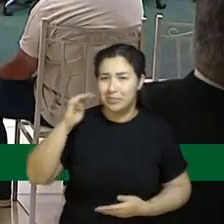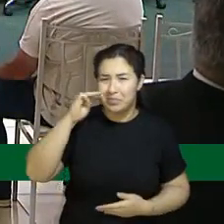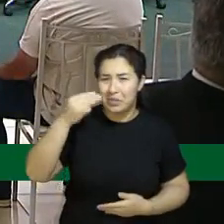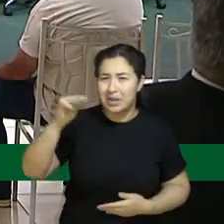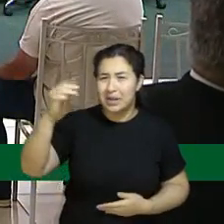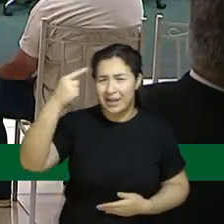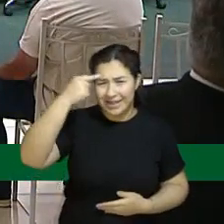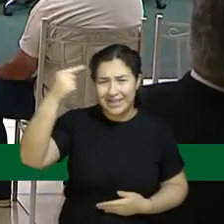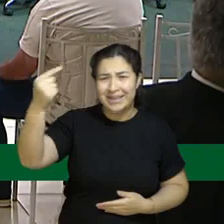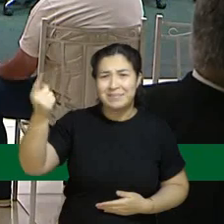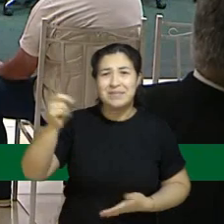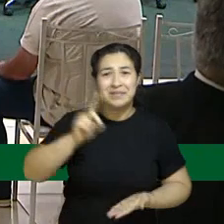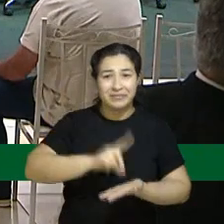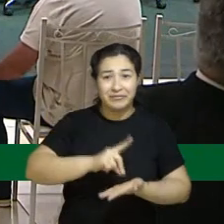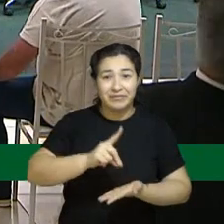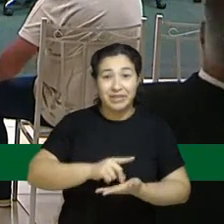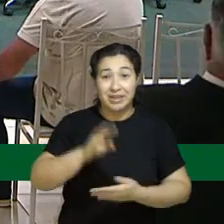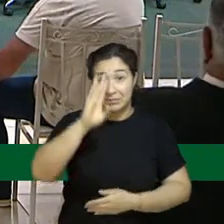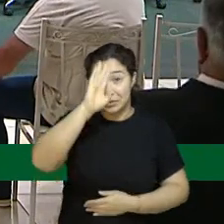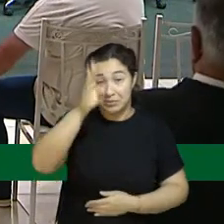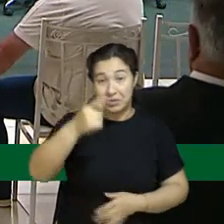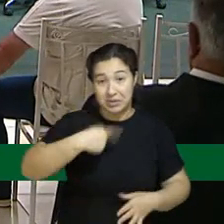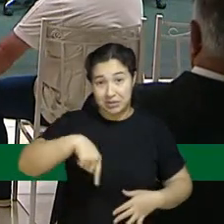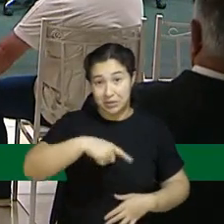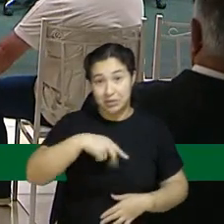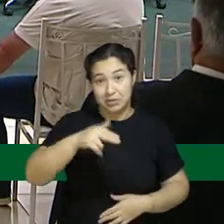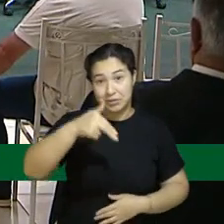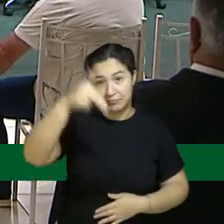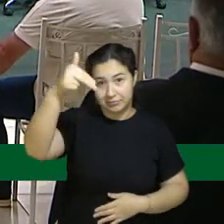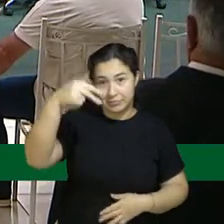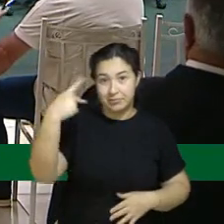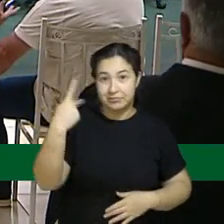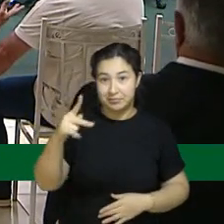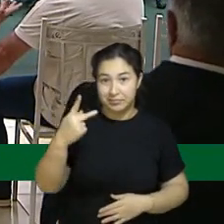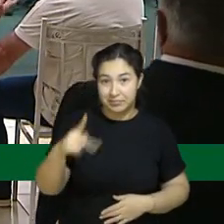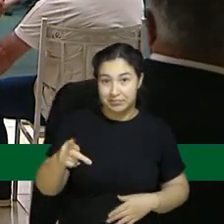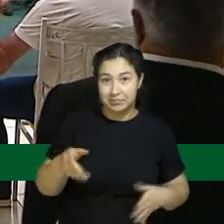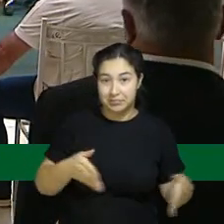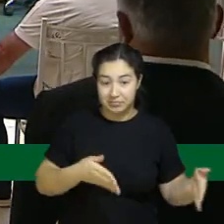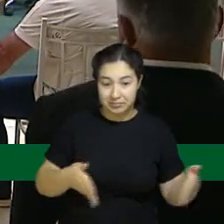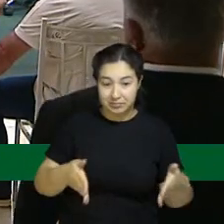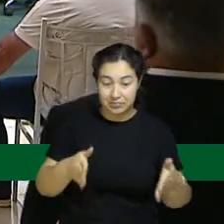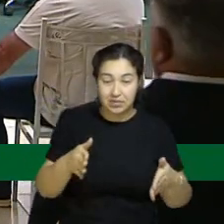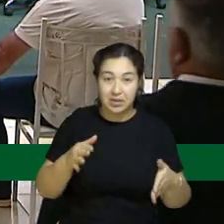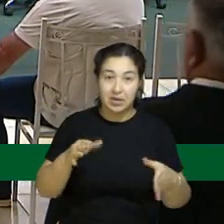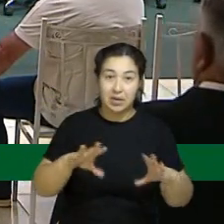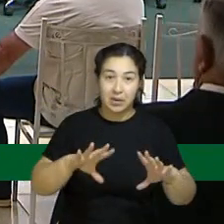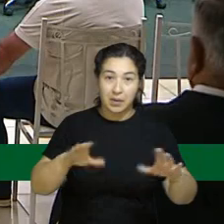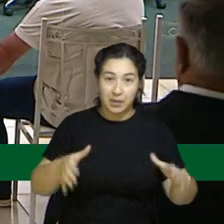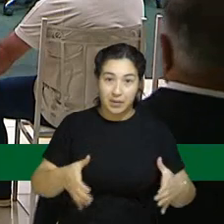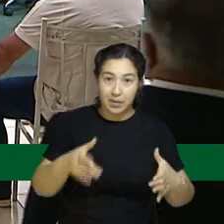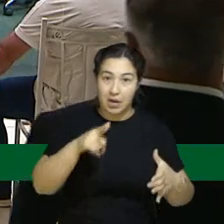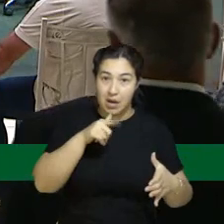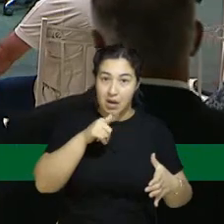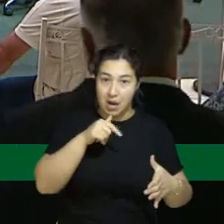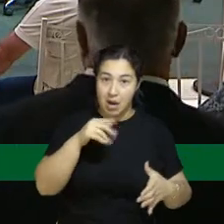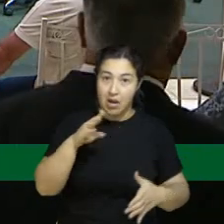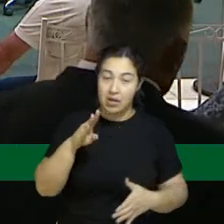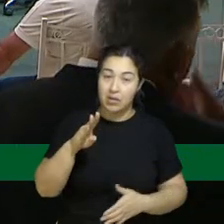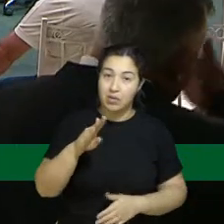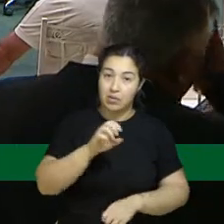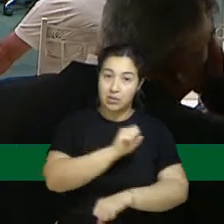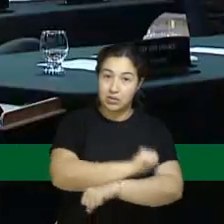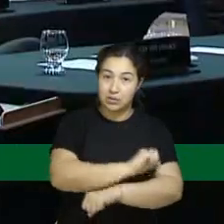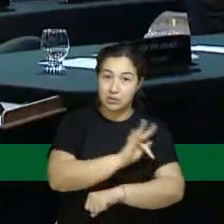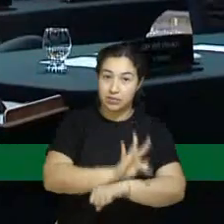situação, principalmente nós que somos ali da região norte, temos a Baía da Babitonga, o ferry boat que faz a ligação Joinville, São Francisco do Sul,